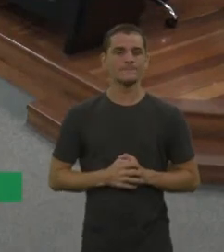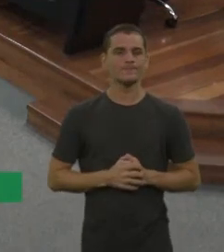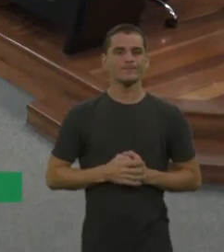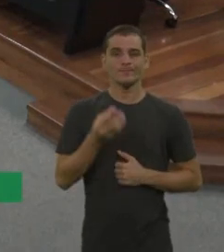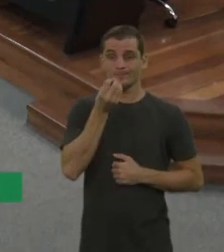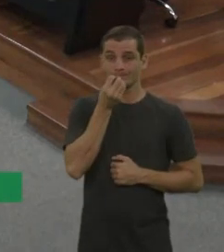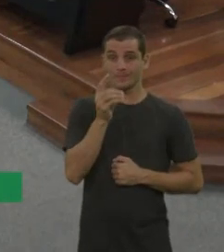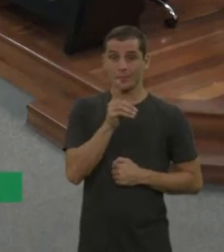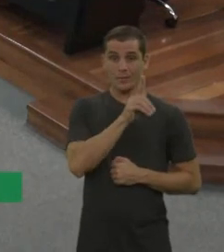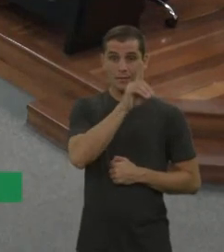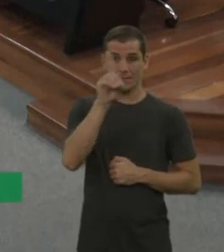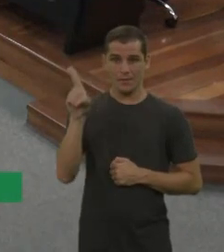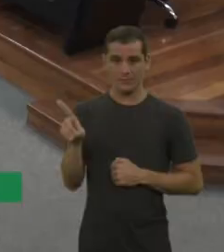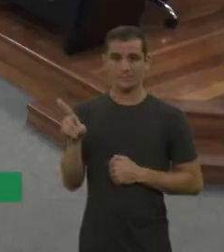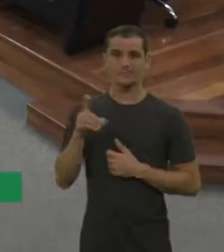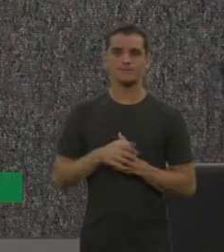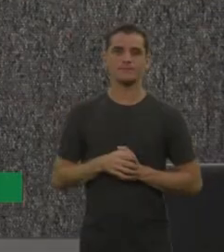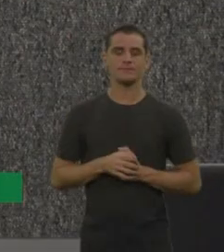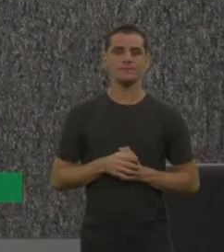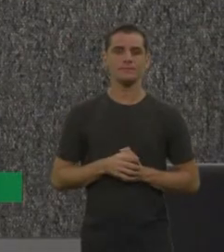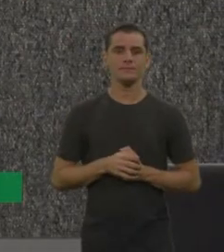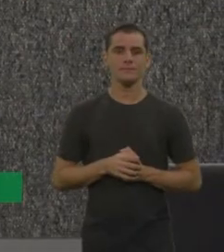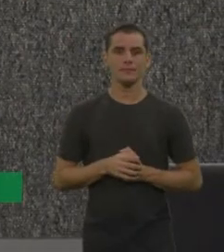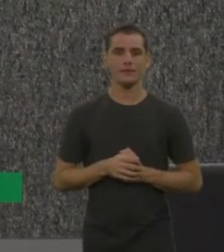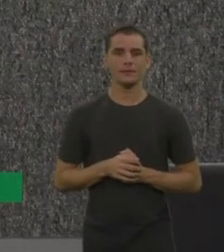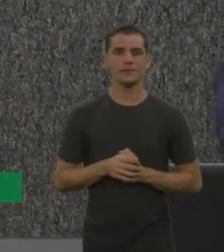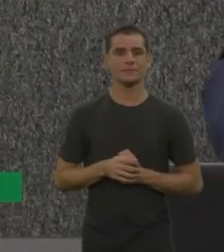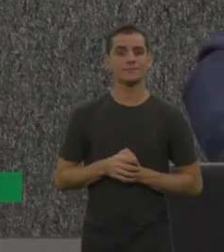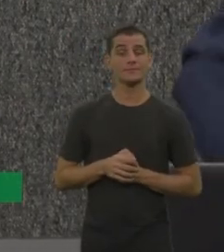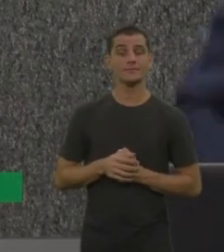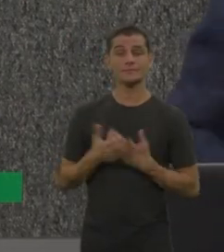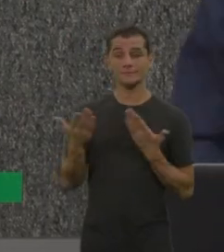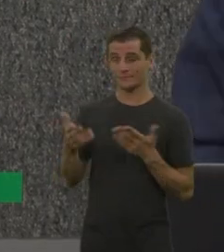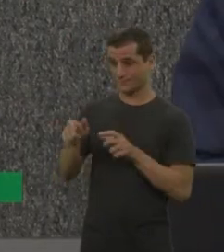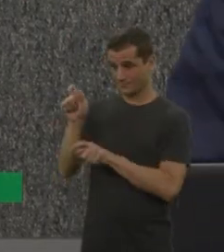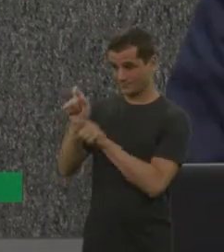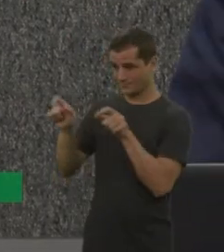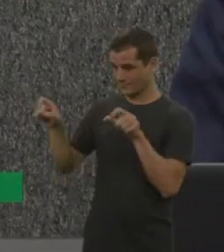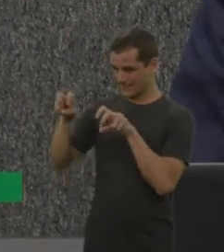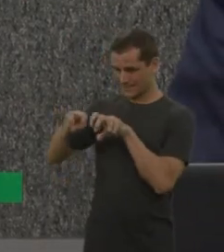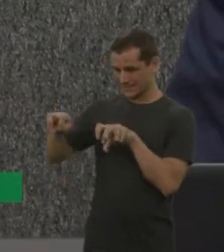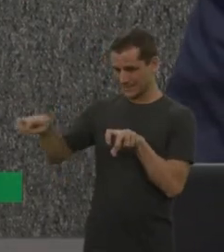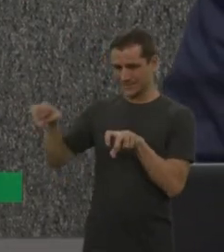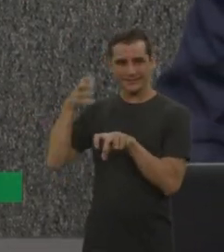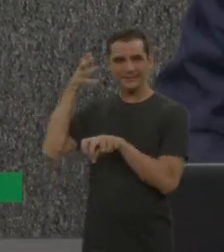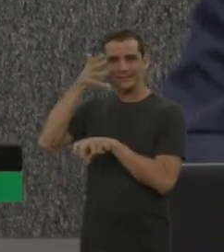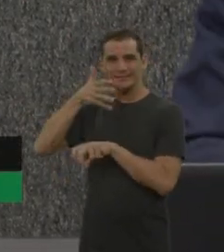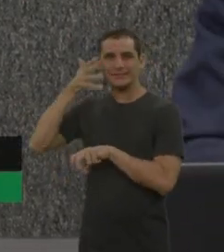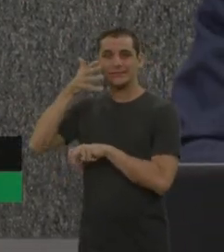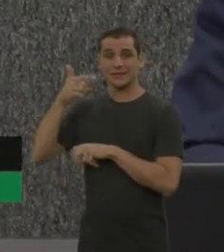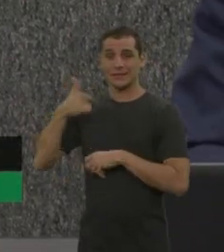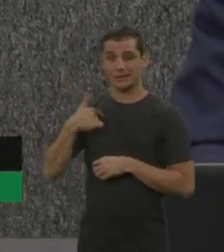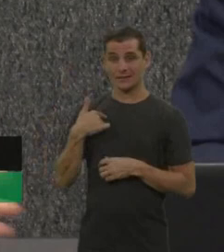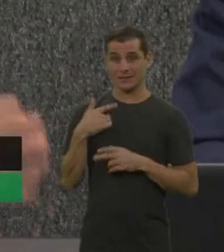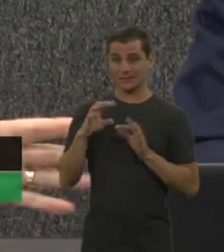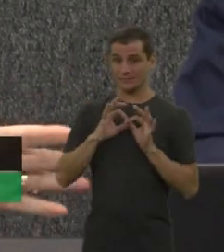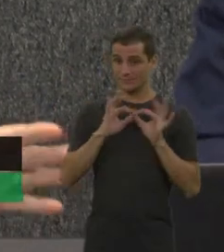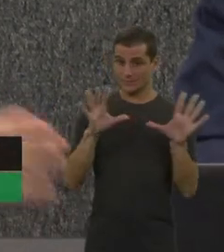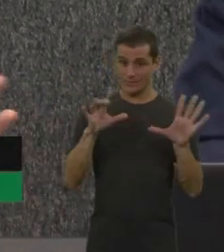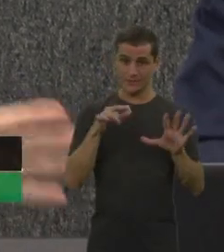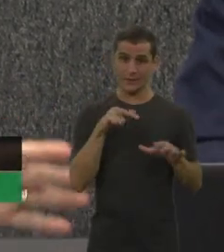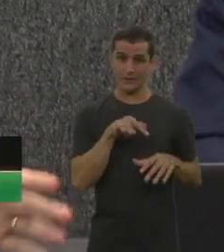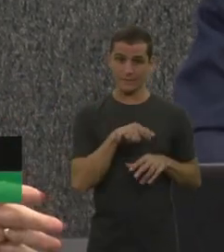permitir inverter um pouco os meus encaminhamentos que eu tinha organizado até a manhã de hoje.